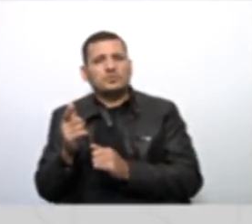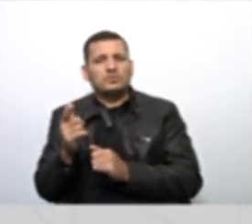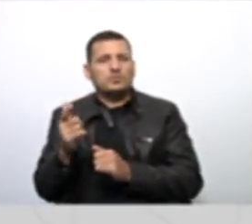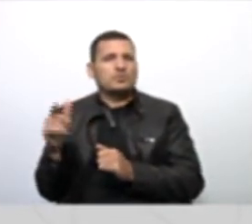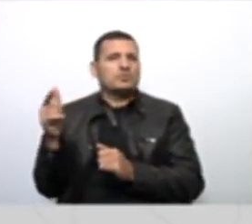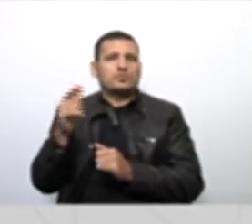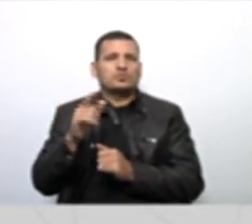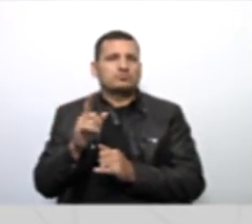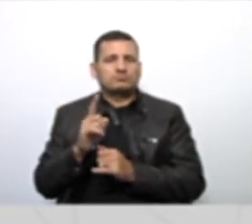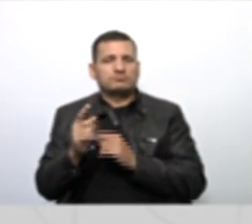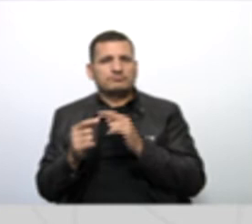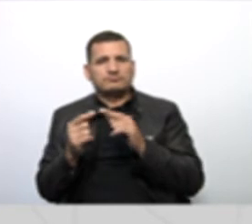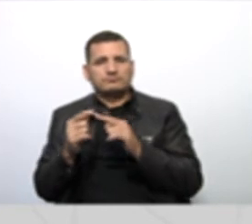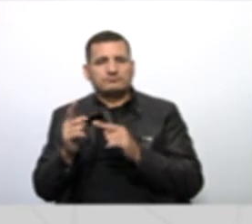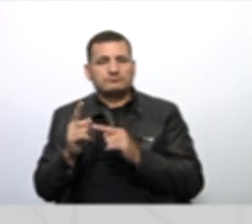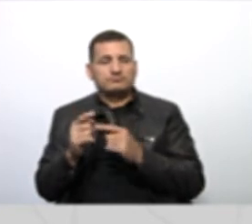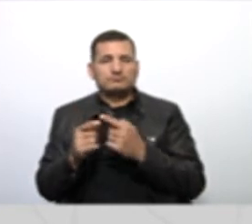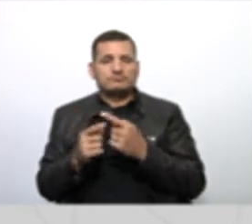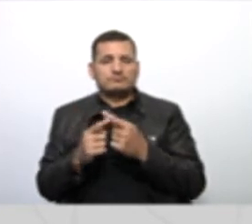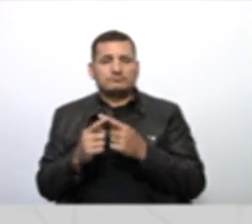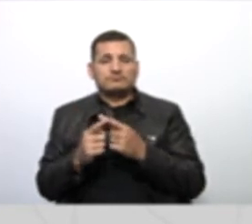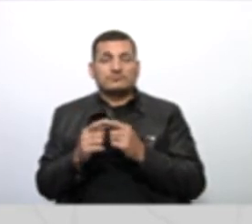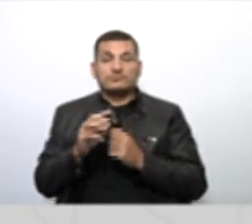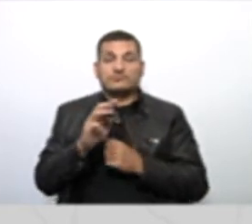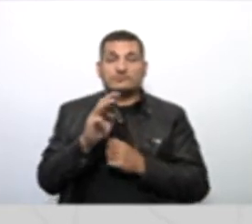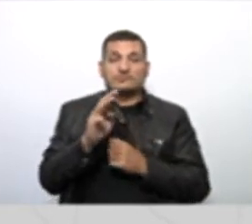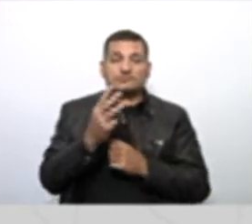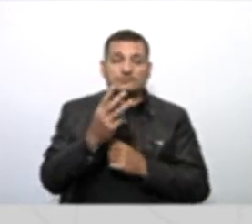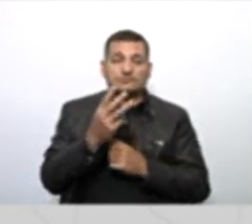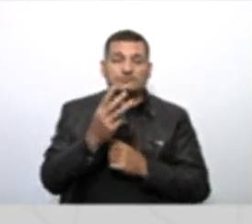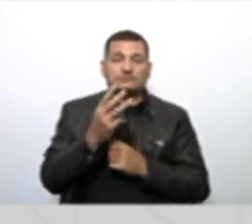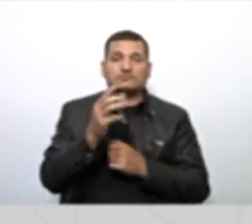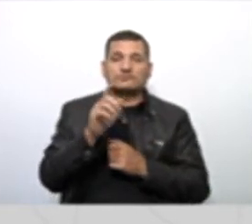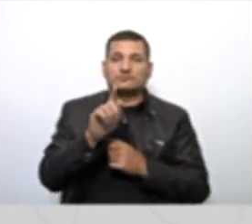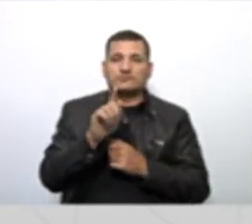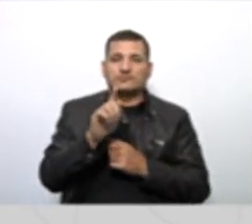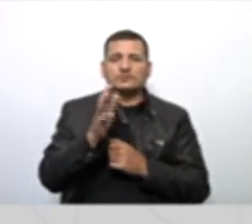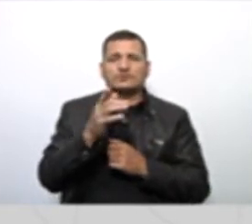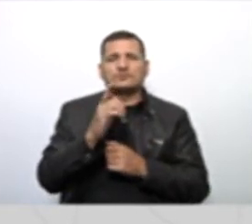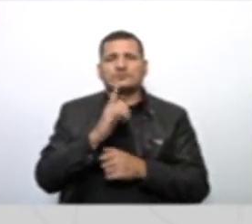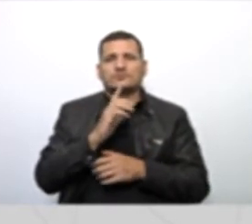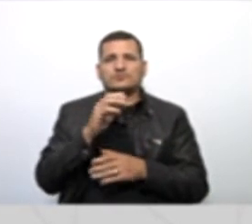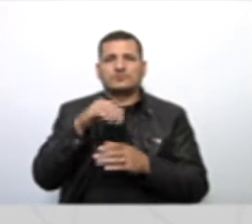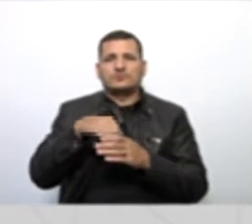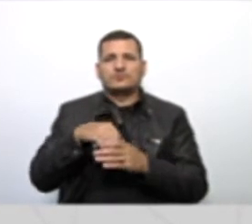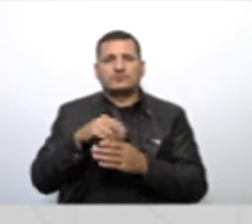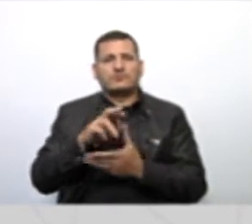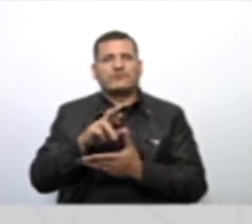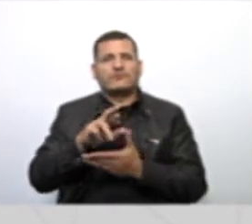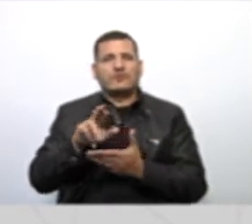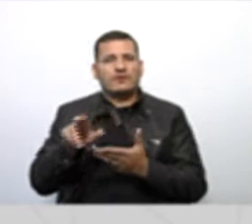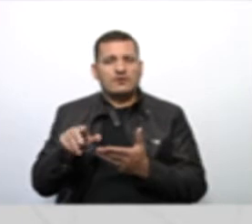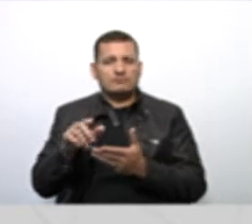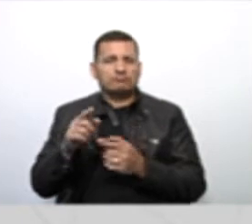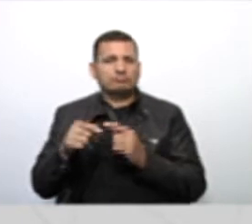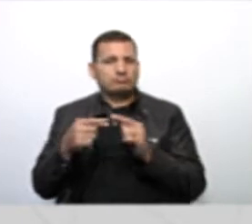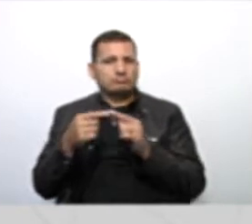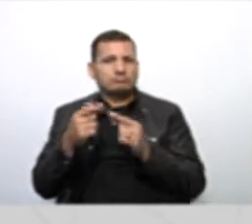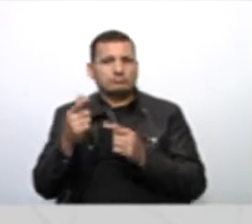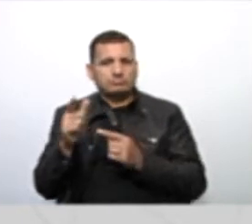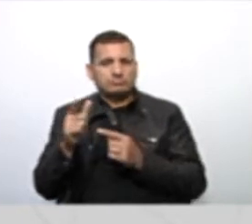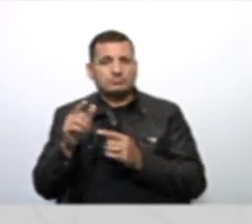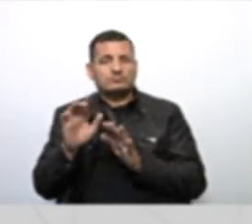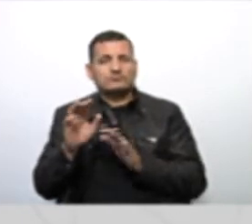já vieram... já vieram aqui já no 3D, no 3G. Já vieram aqui no 3G. Então, o que